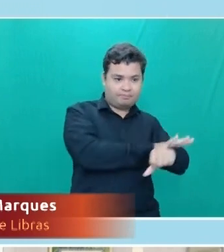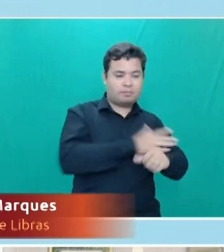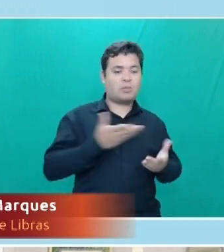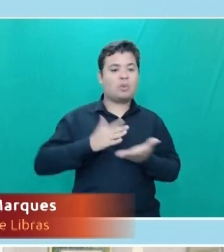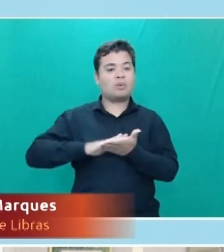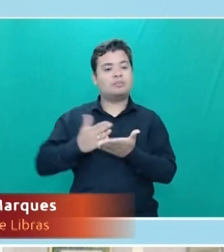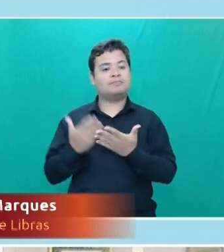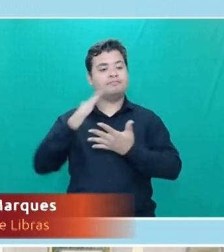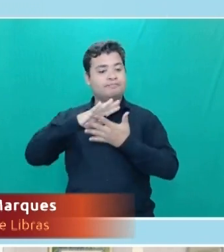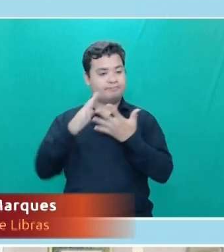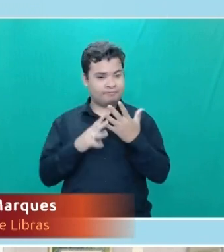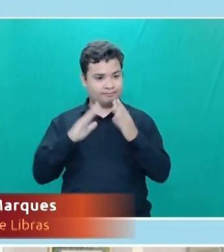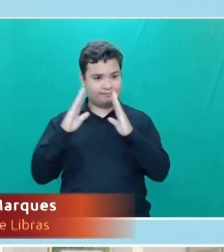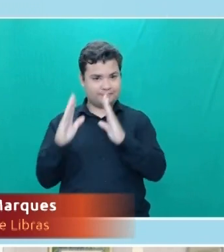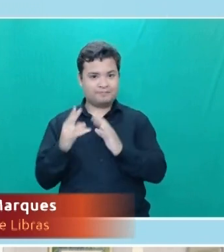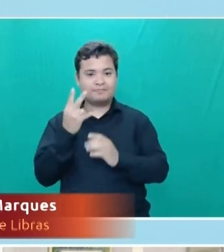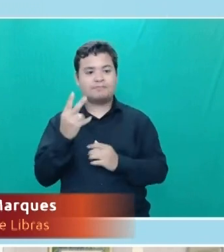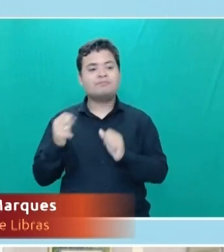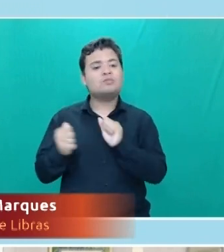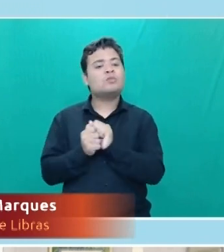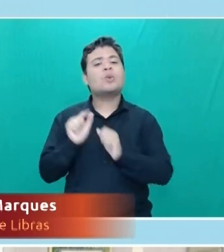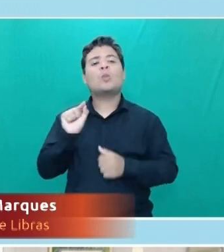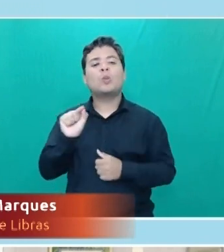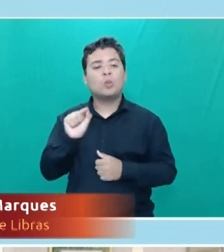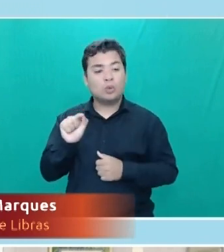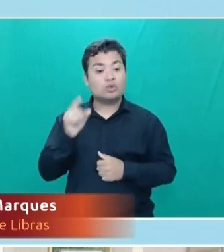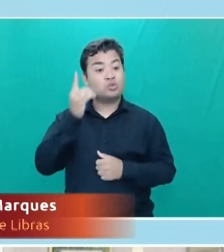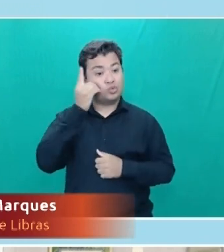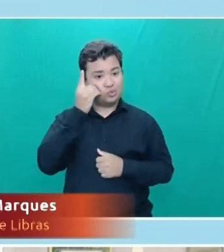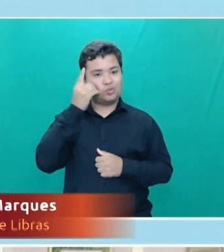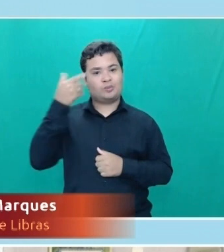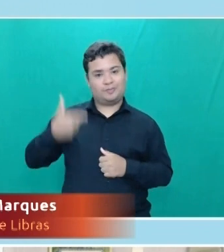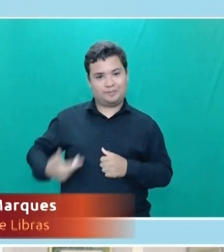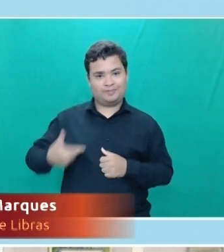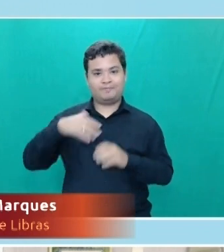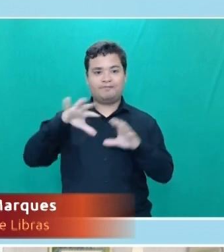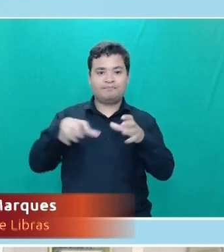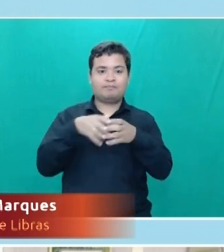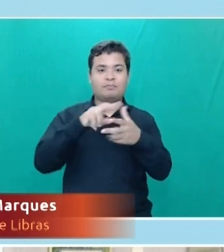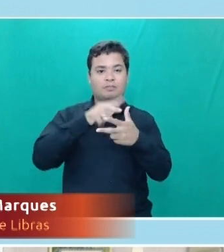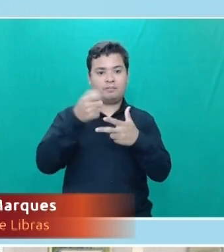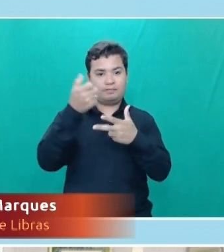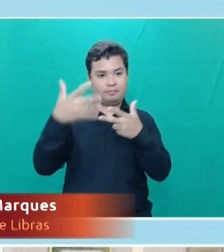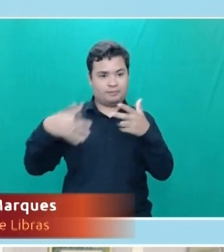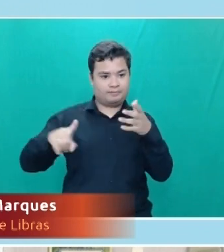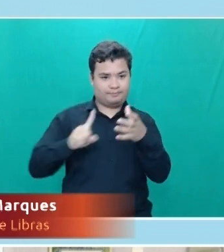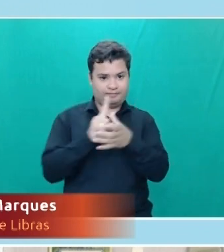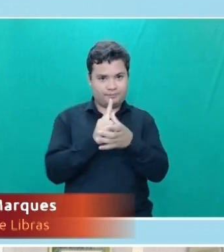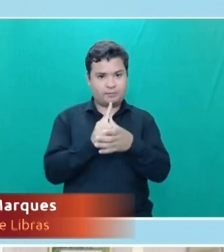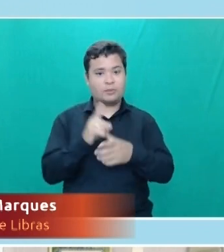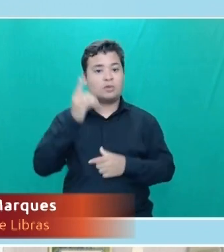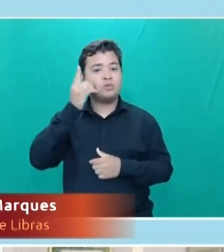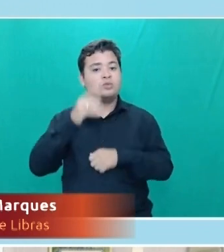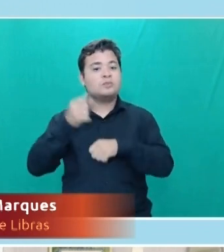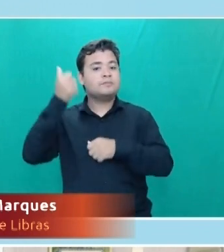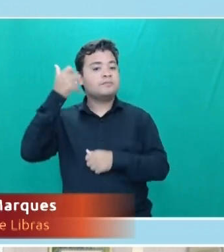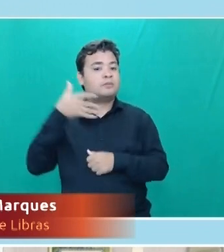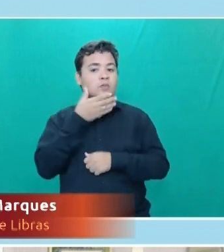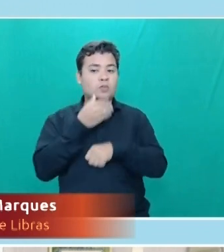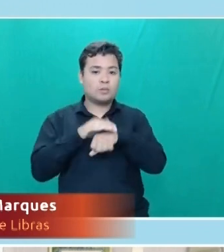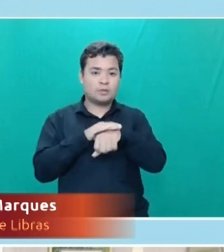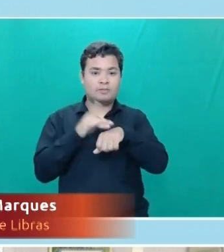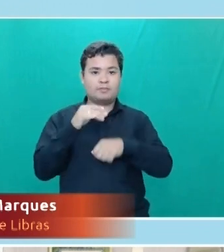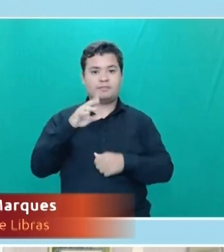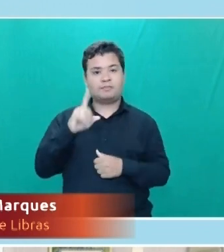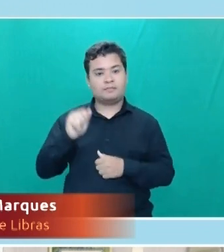bloco, eu conto com a presença do Diogo Marques, é integrante do Labitave. O Diogo se descreve como um homem de pele parda, com cabelos